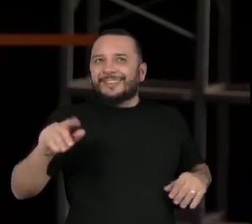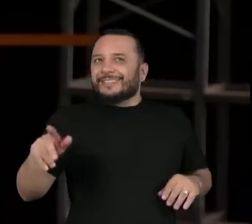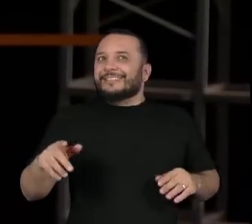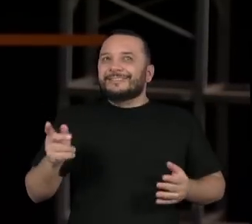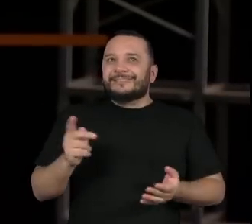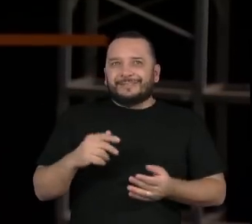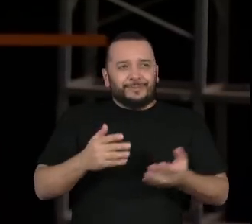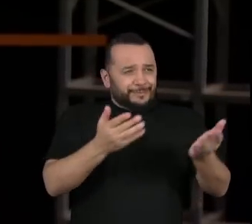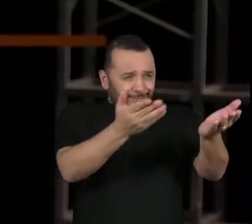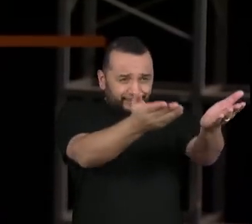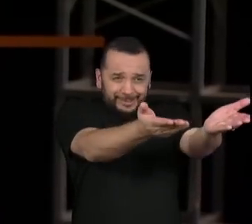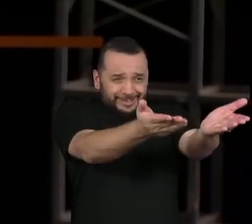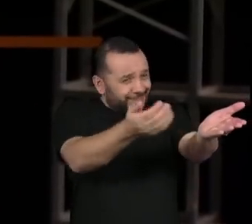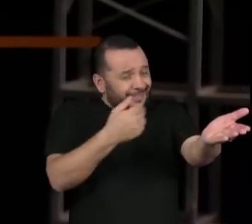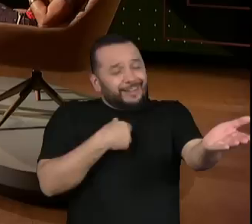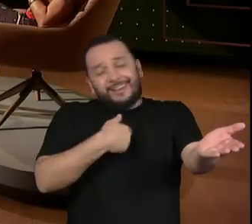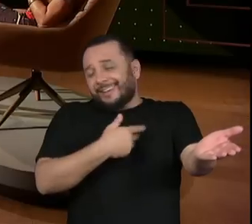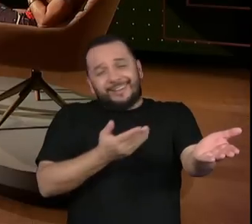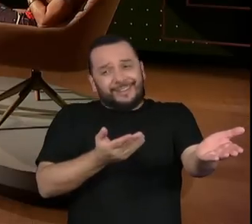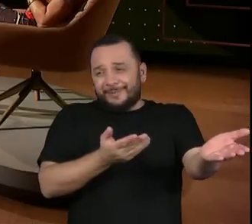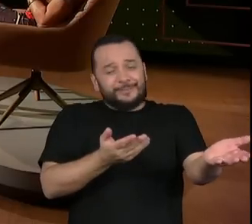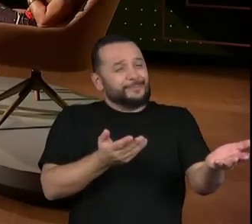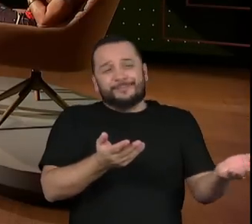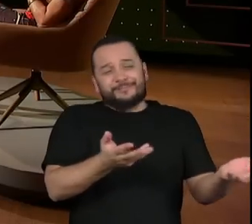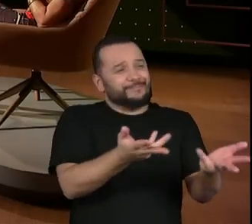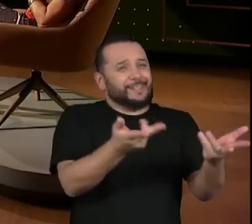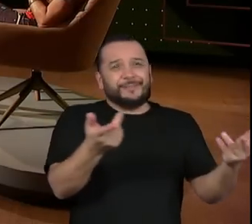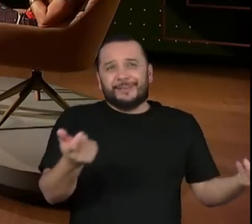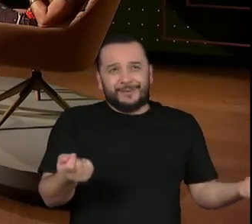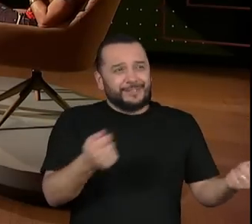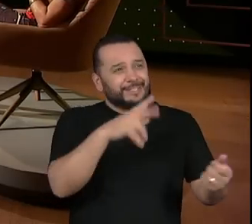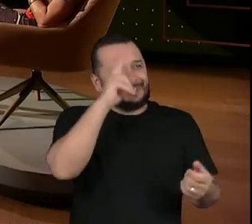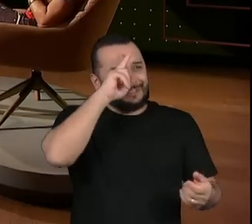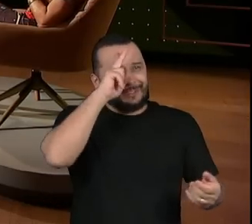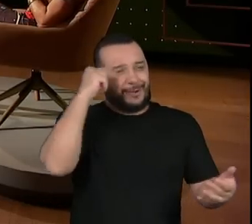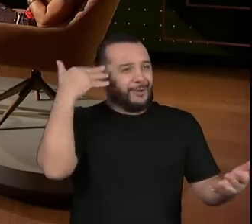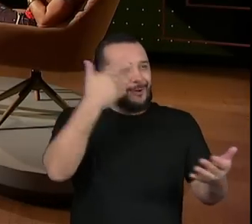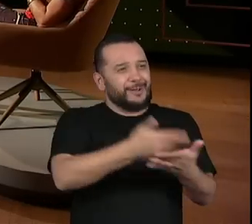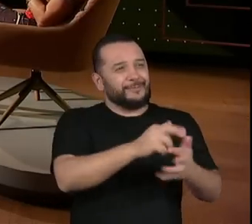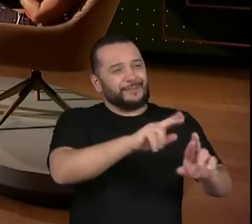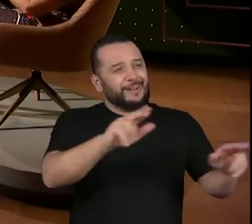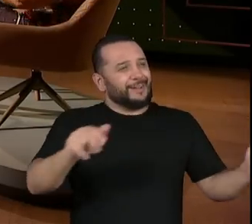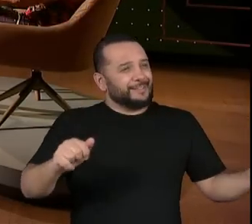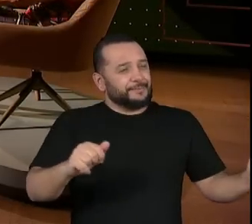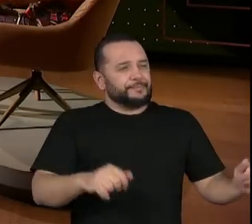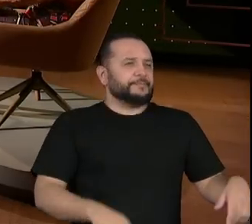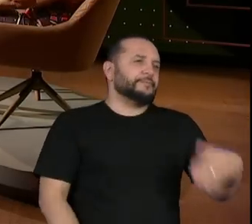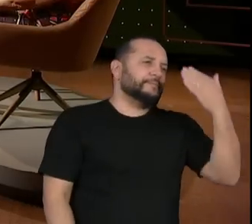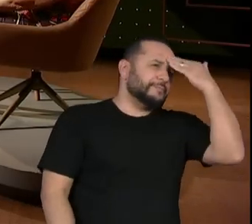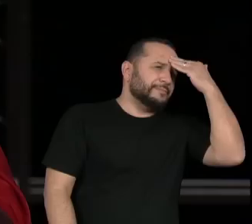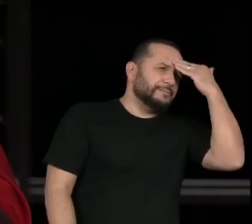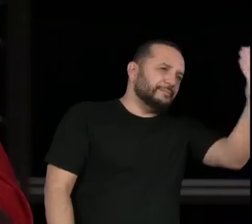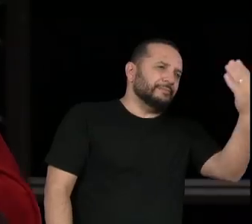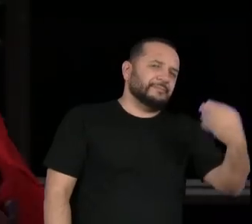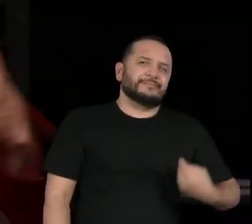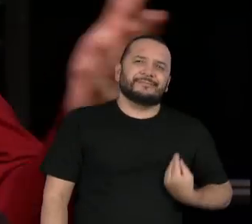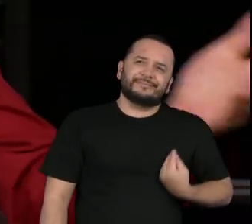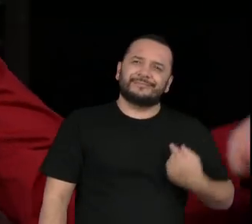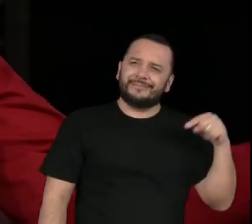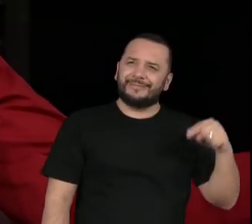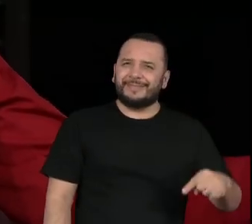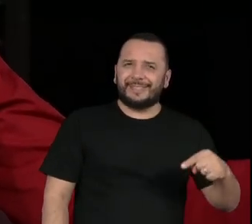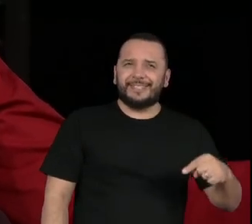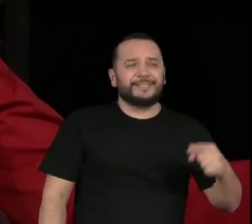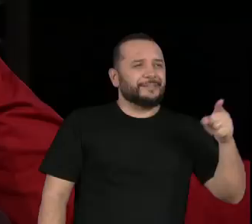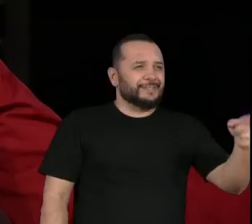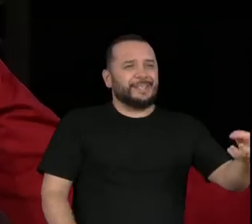Inquieta como uma boa geminiana, cheia de histórias. Ítala, muito obrigado pela tua presença aqui, Imagina. muito obrigado por tudo que você